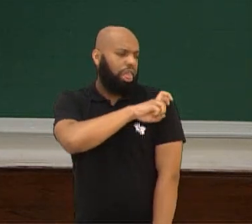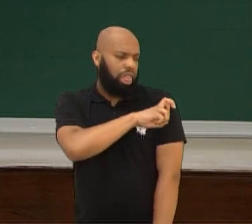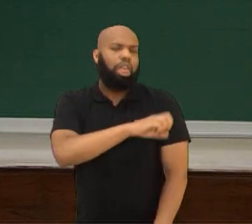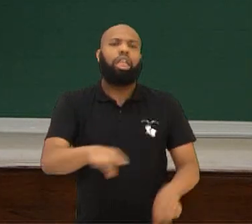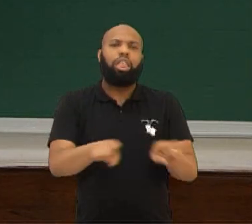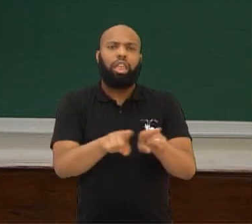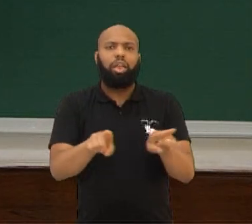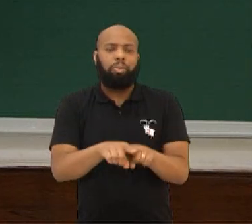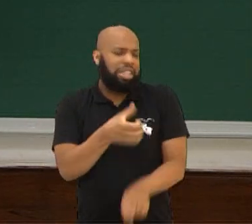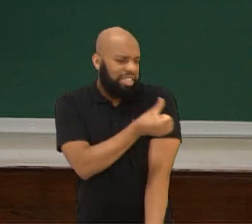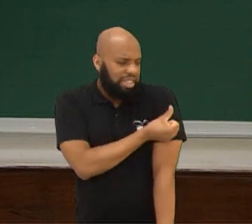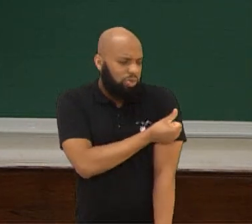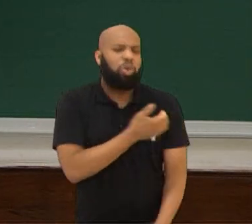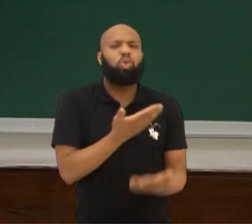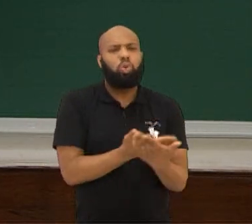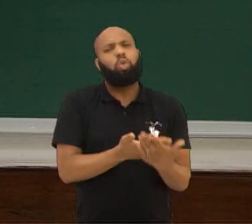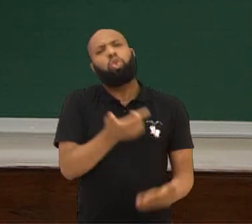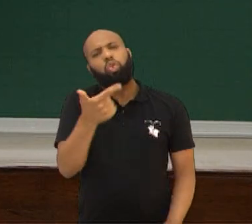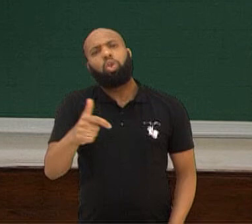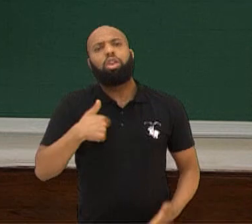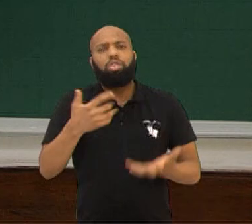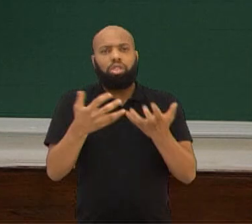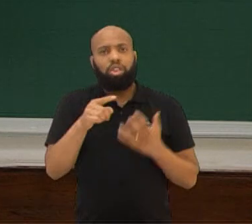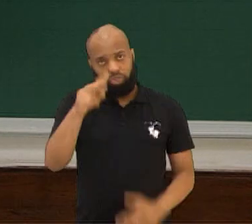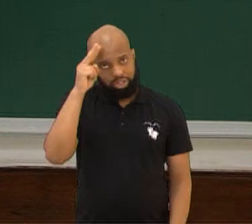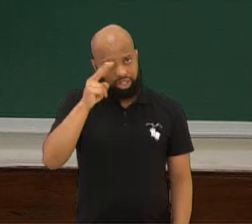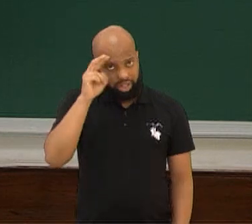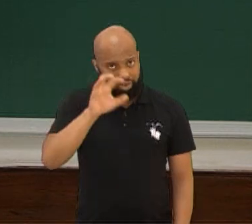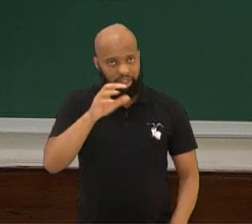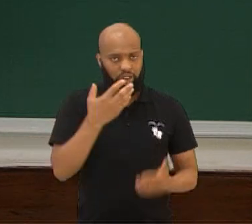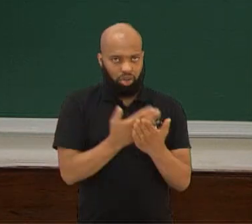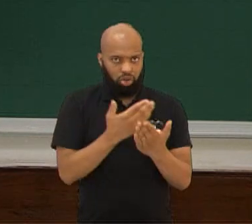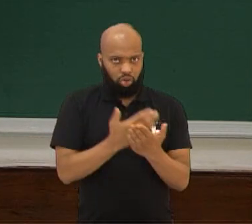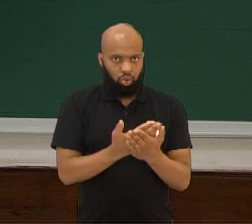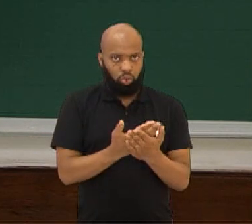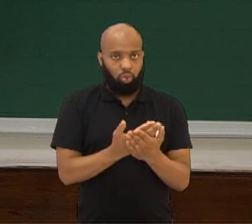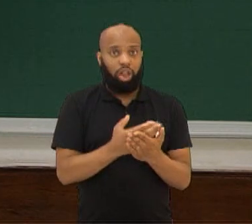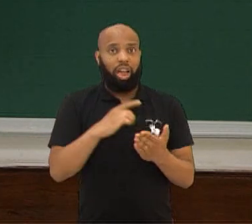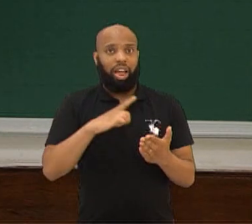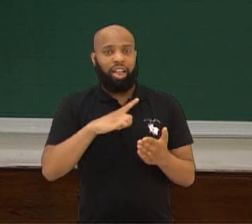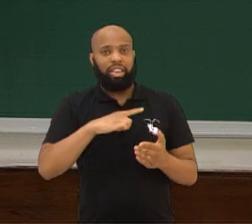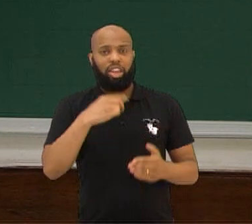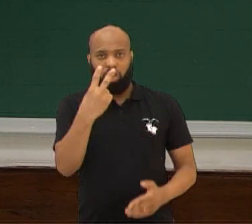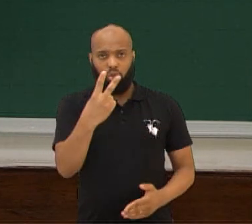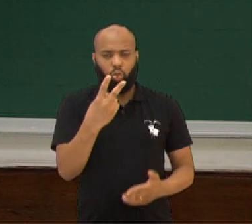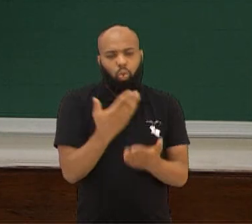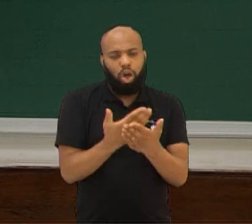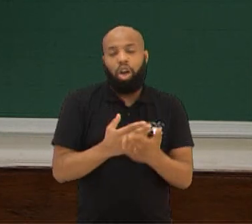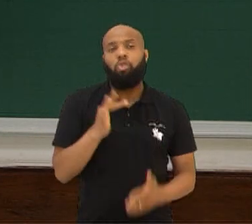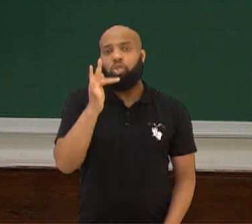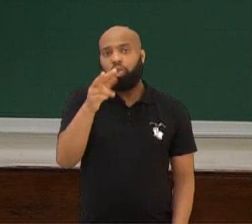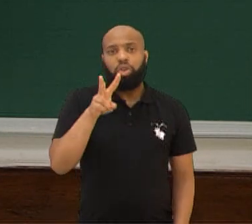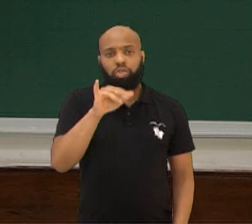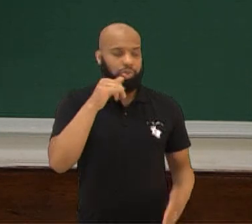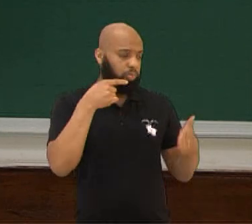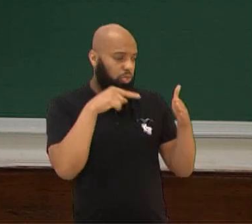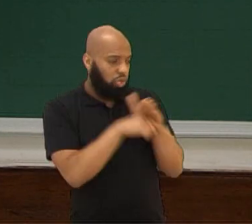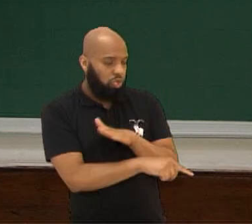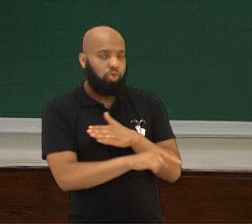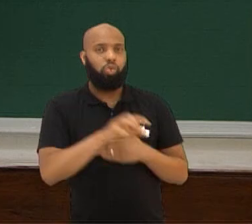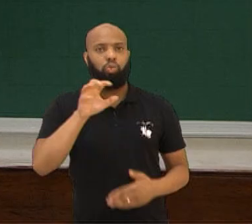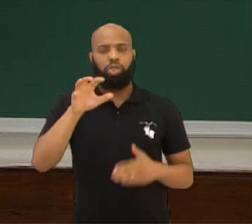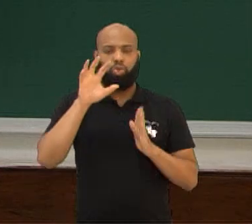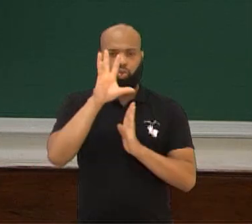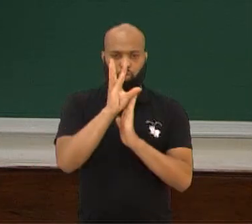já estudou. Então, eu quero que você relembre desse estudo. Nas 2 próximas aulas, nós iremos nos aprofundar nesse